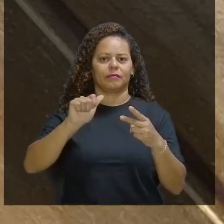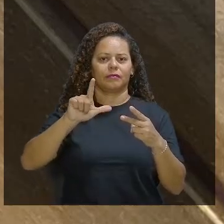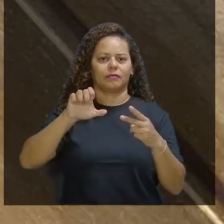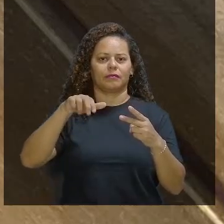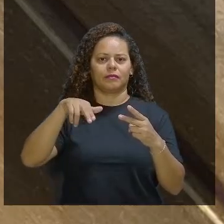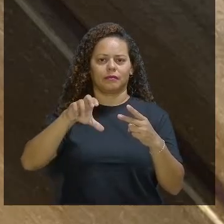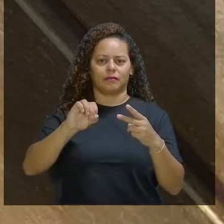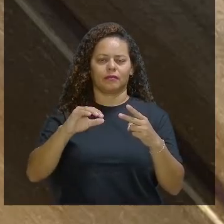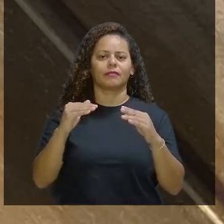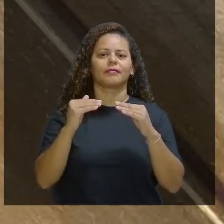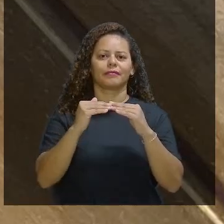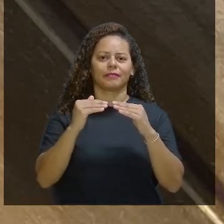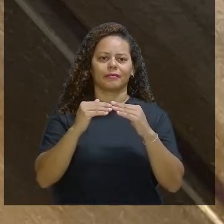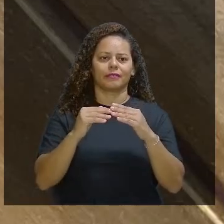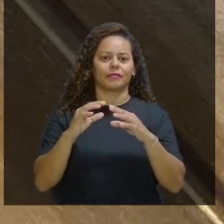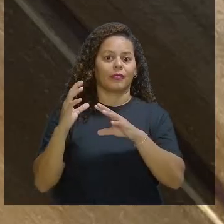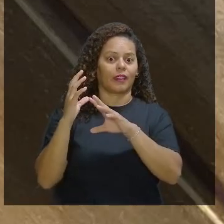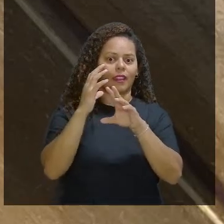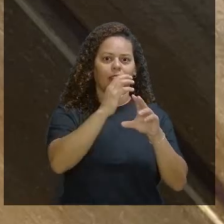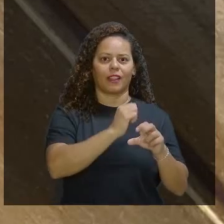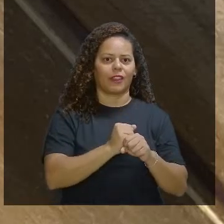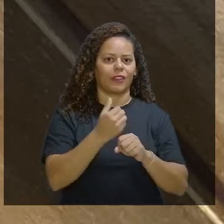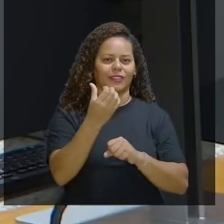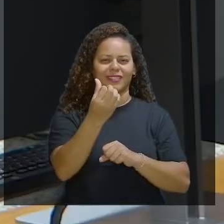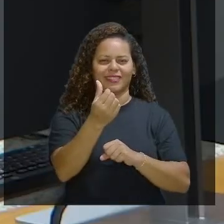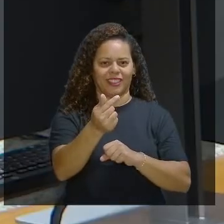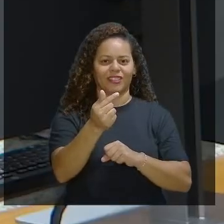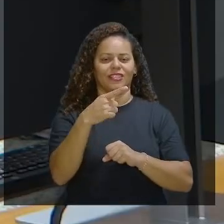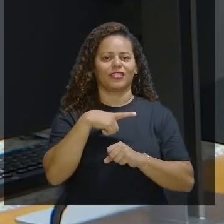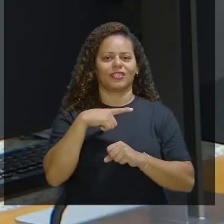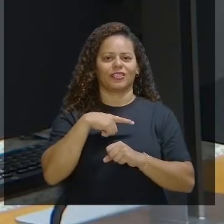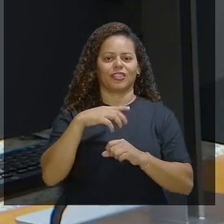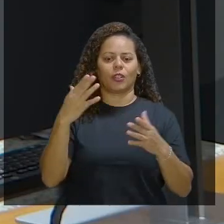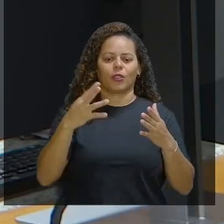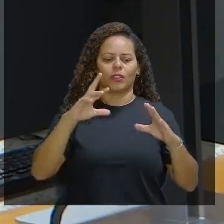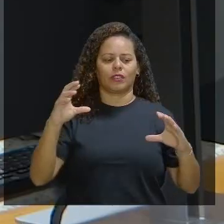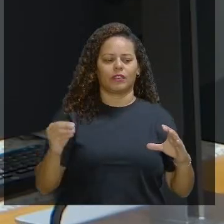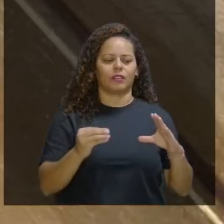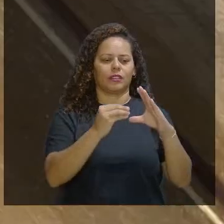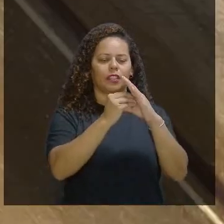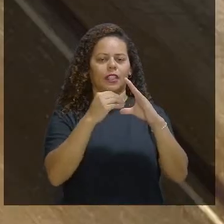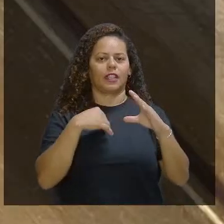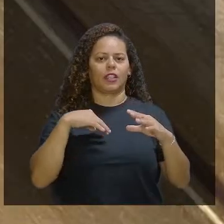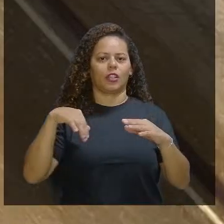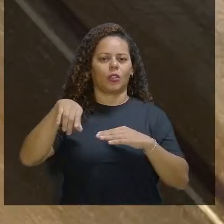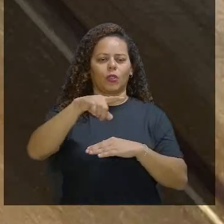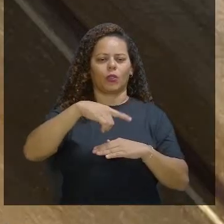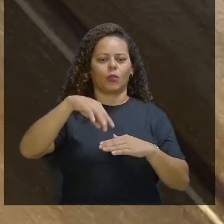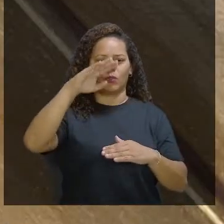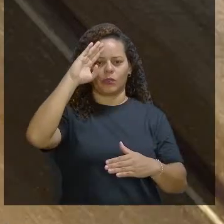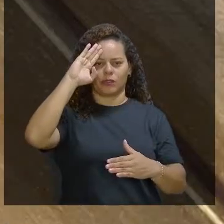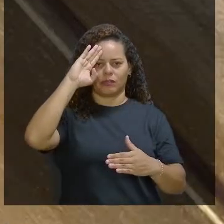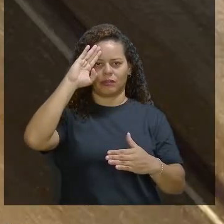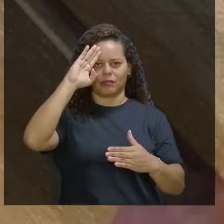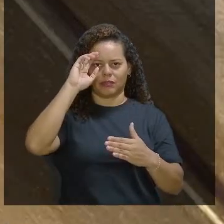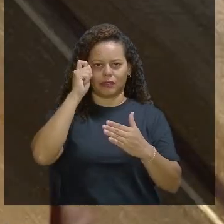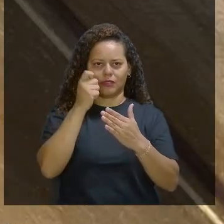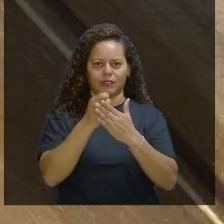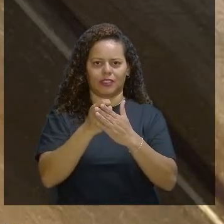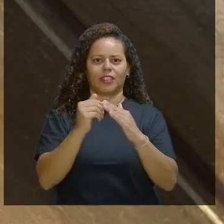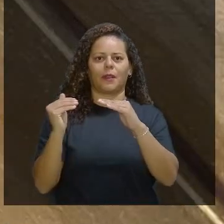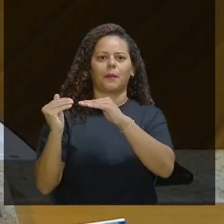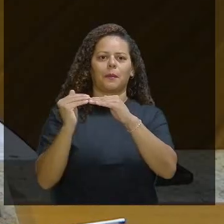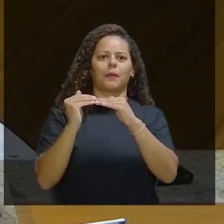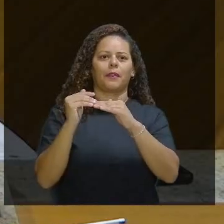Sei? Acompanho, senhor presidente. Decisão. O Tribunal Regional Eleitoral do Amapá, por unanimidade, aprovou a resolução que dispõe